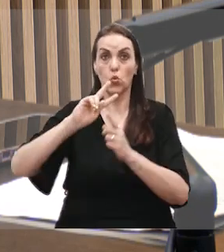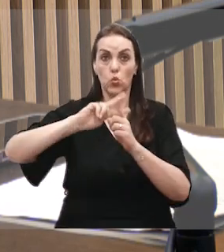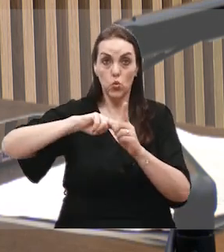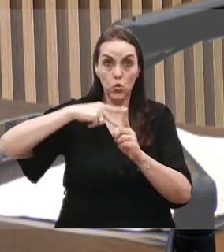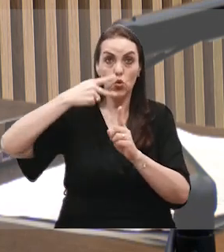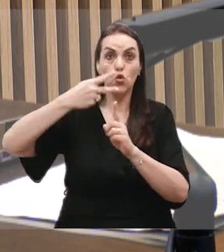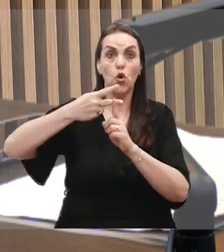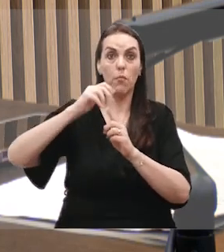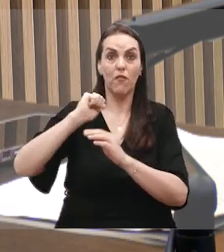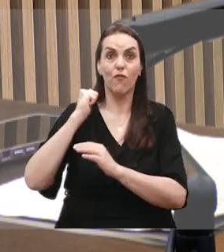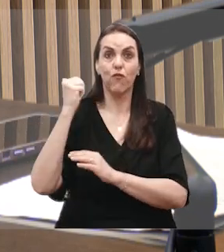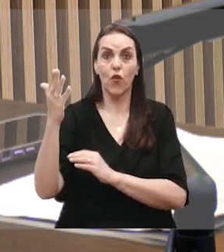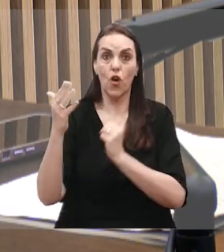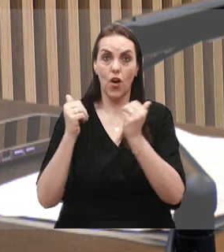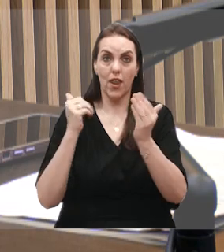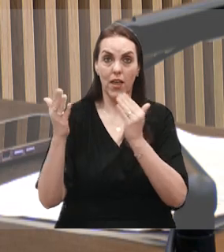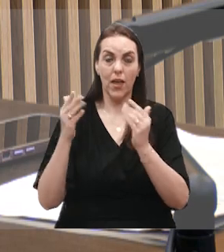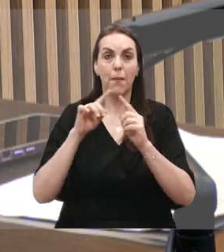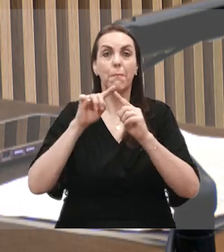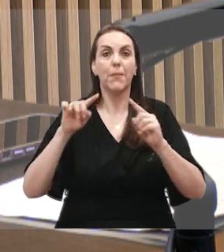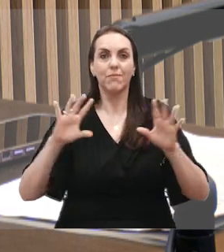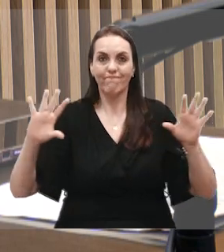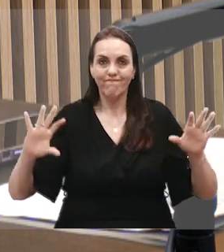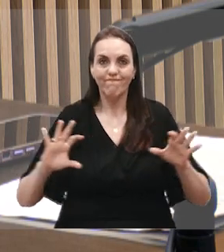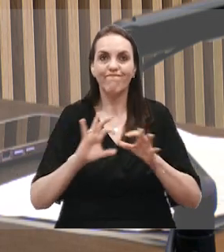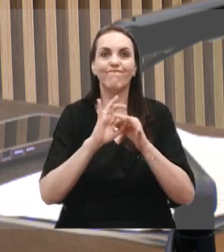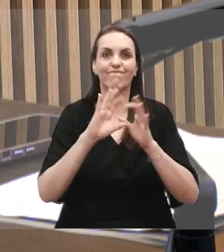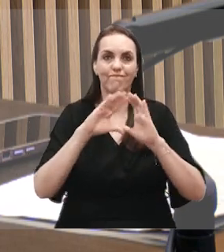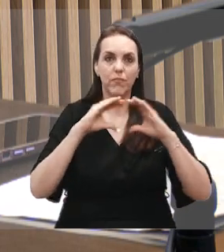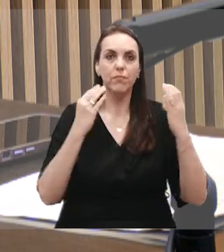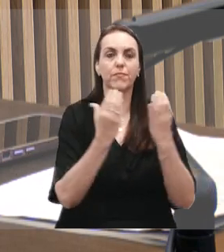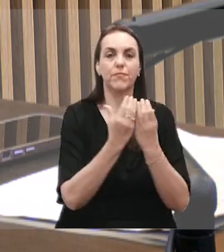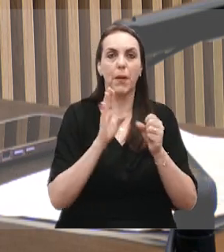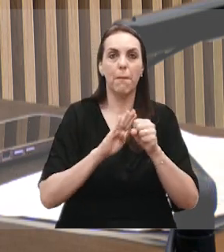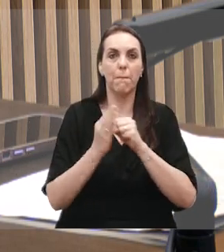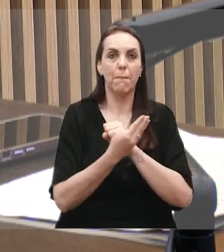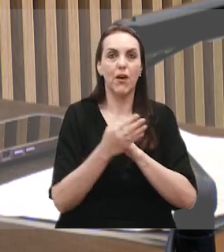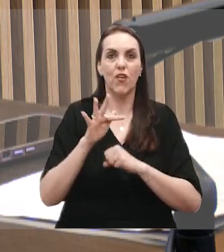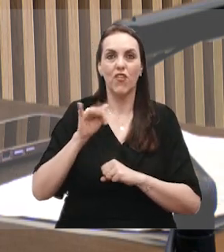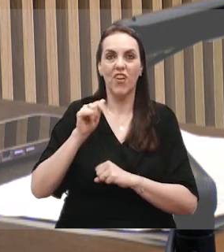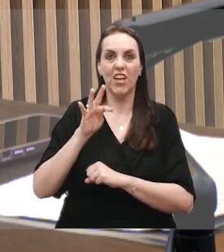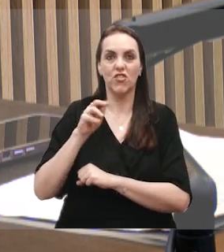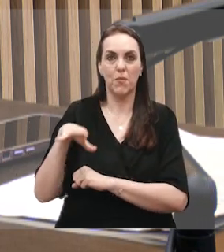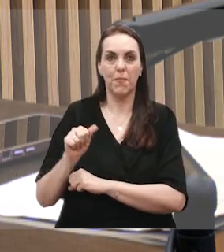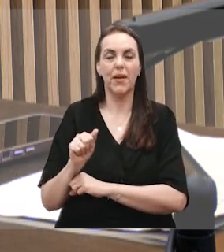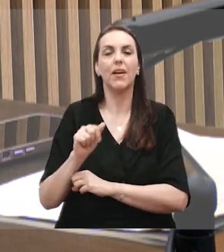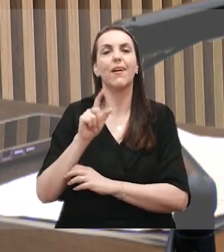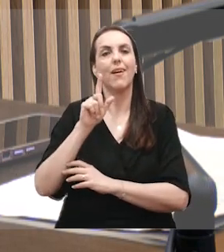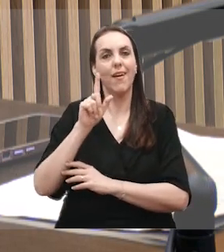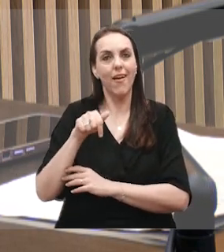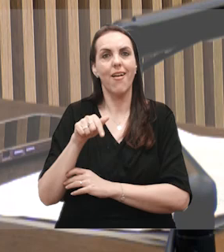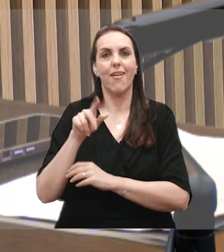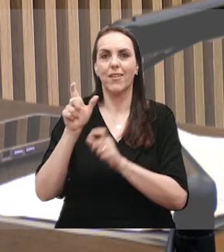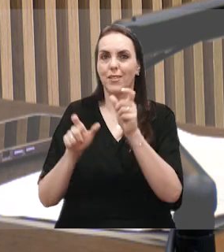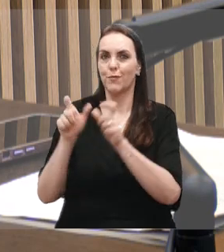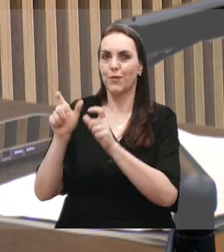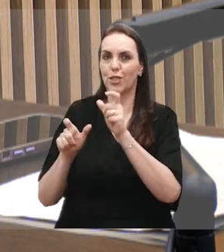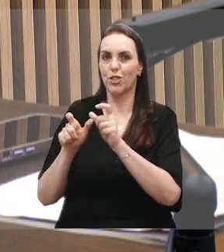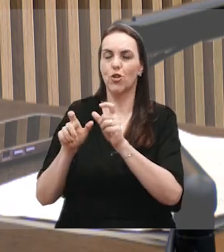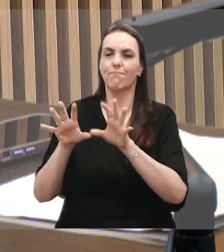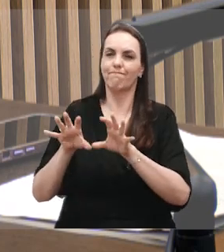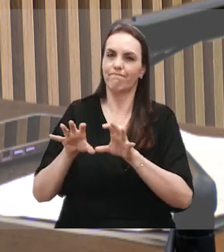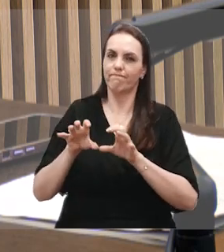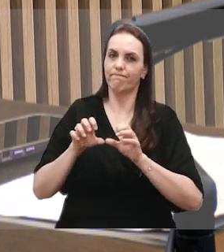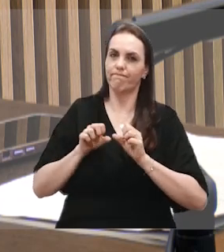fora. Porém, a gente tem uma ligação comunitária com o bairro Fátima e o pessoal do bairro Fátima incorporou durante